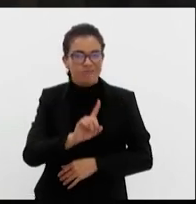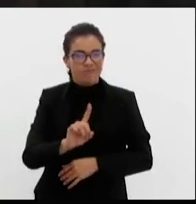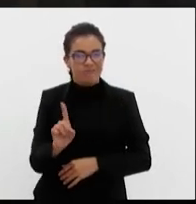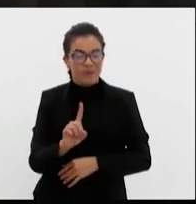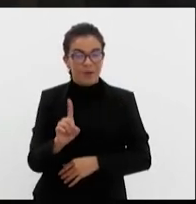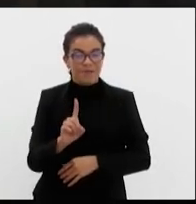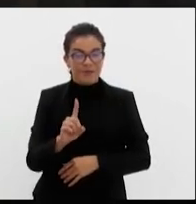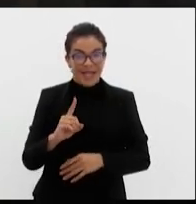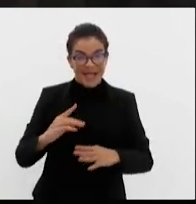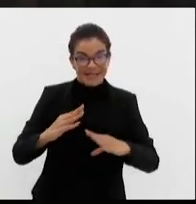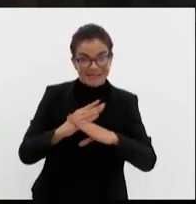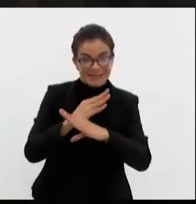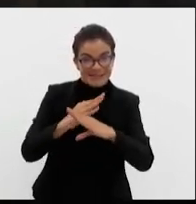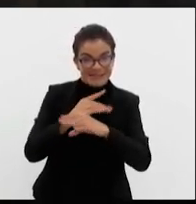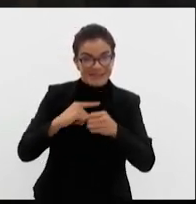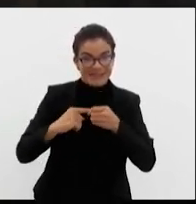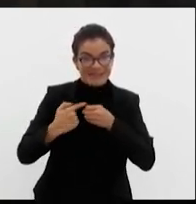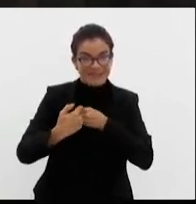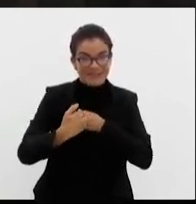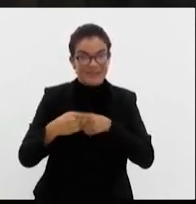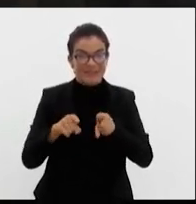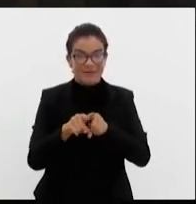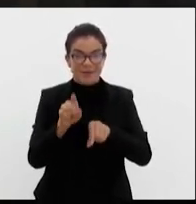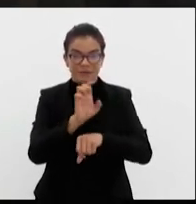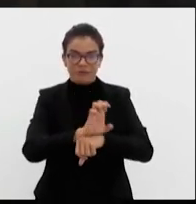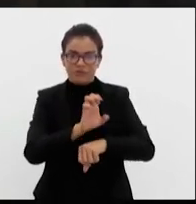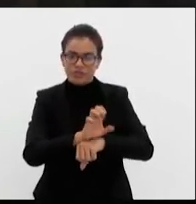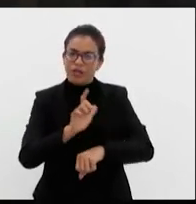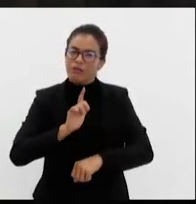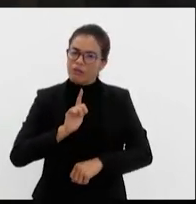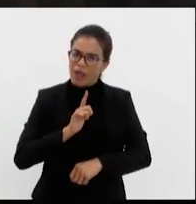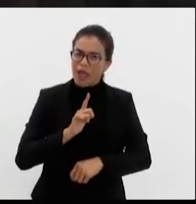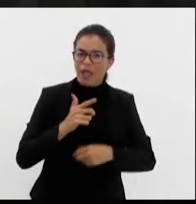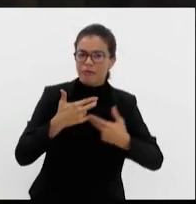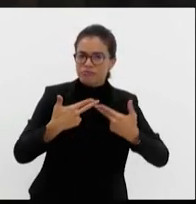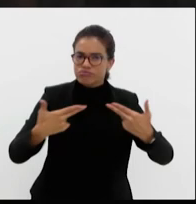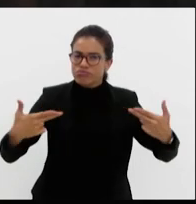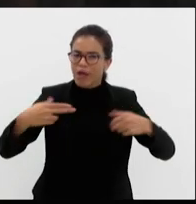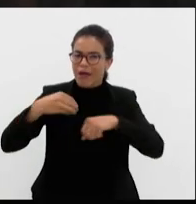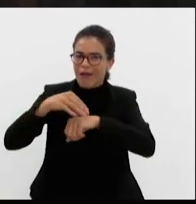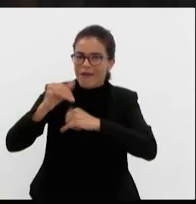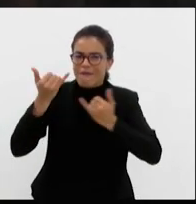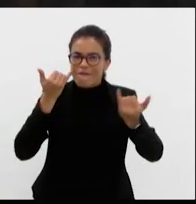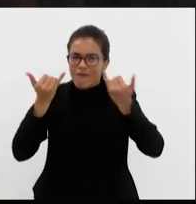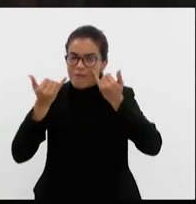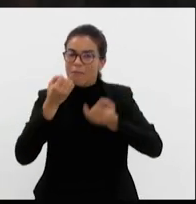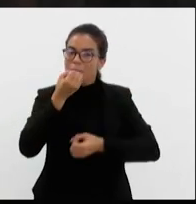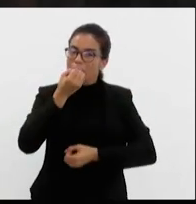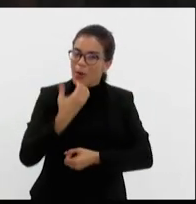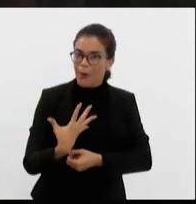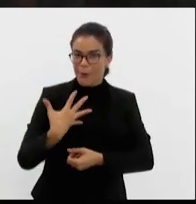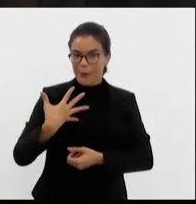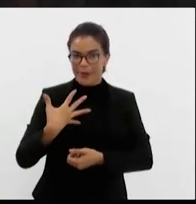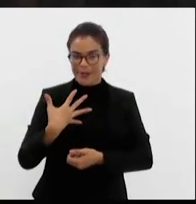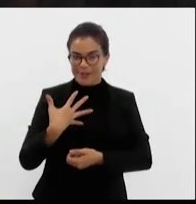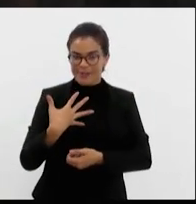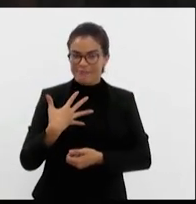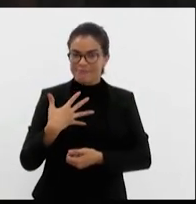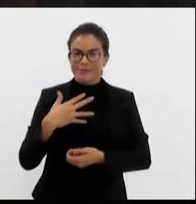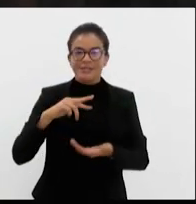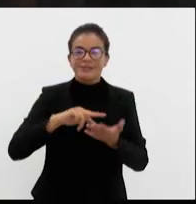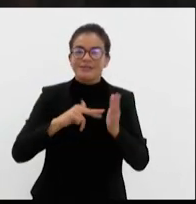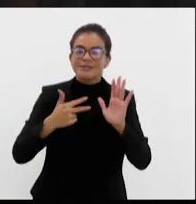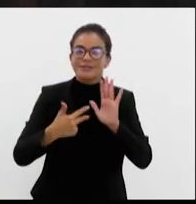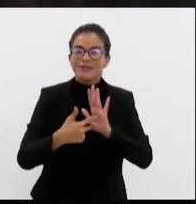a cidade, enfim, e o nosso estado, também tem coisas boas que acontecem, que é fruto da